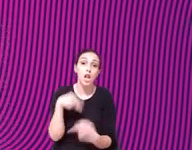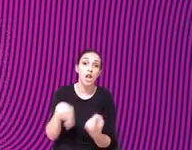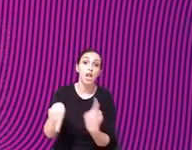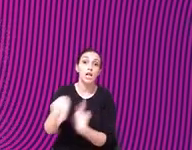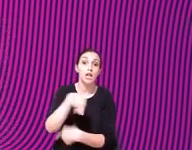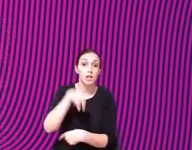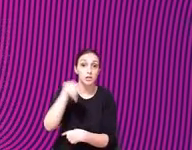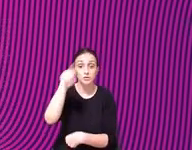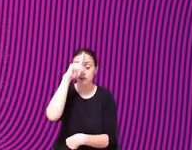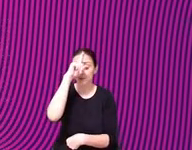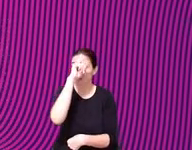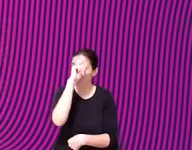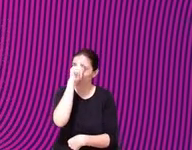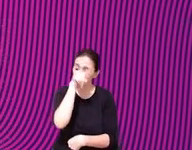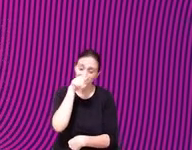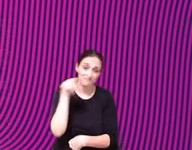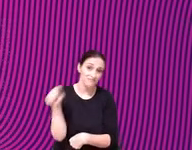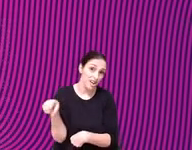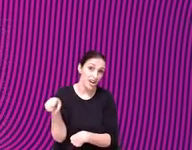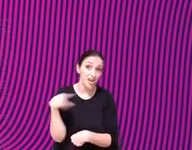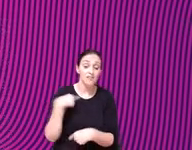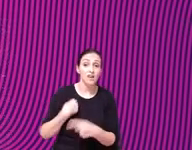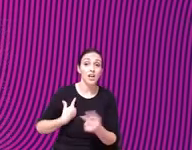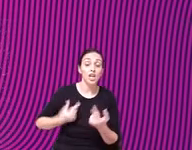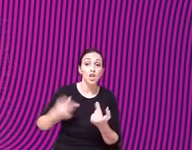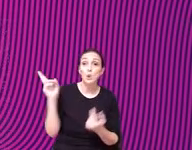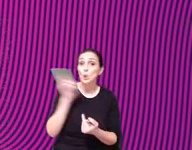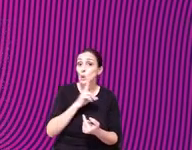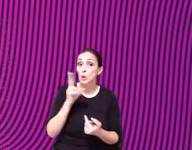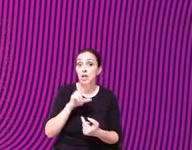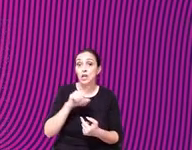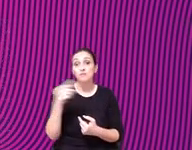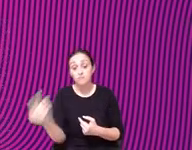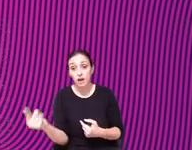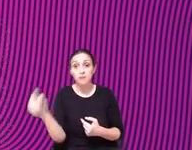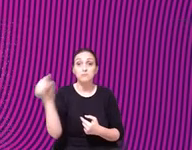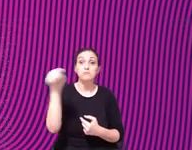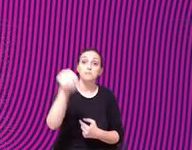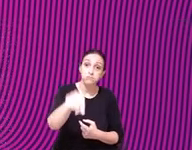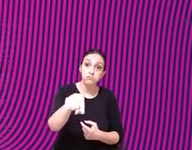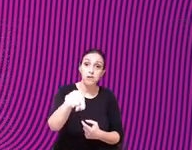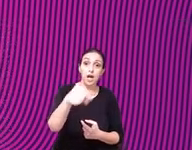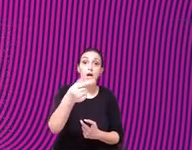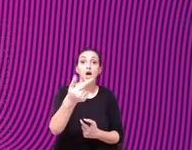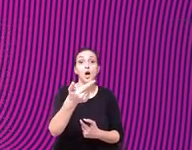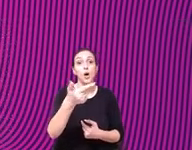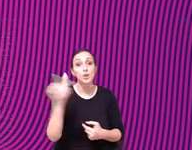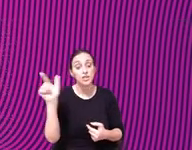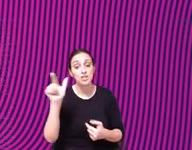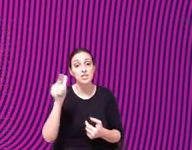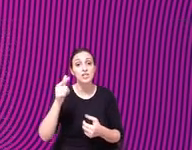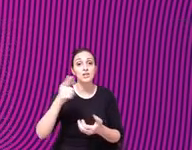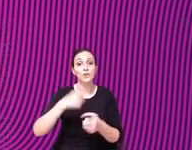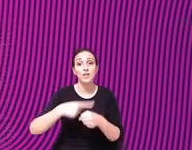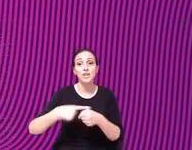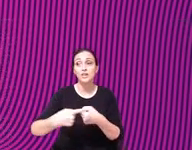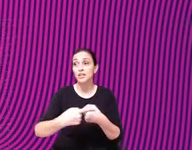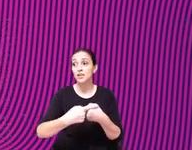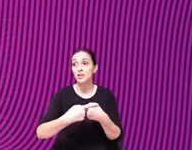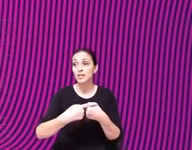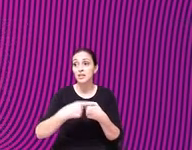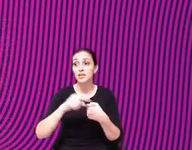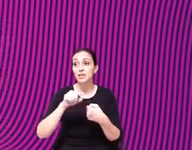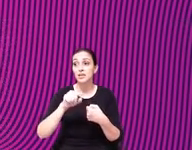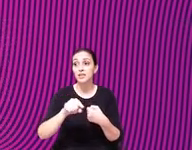hospitais. Da emergência dialítica, muitas vezes ele sai para as unidades satélites de diálise, né, e